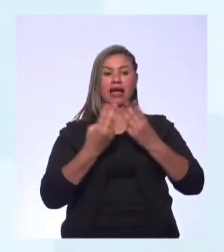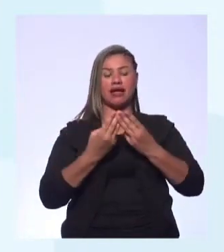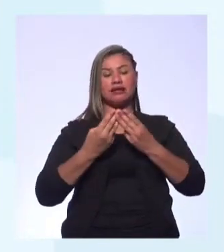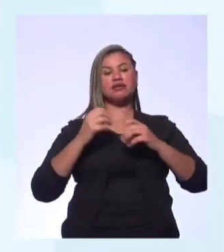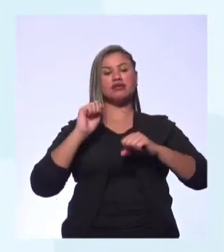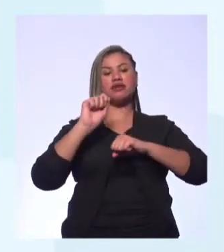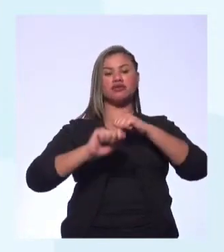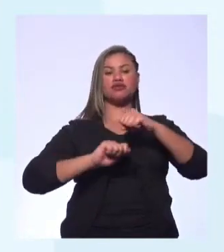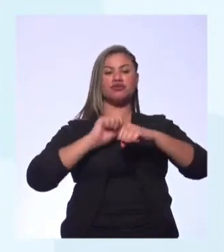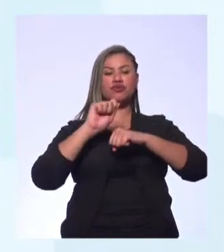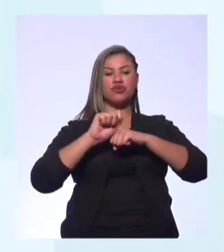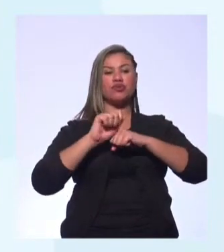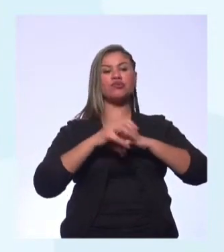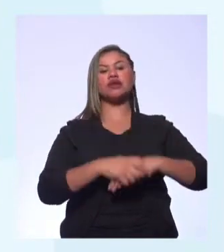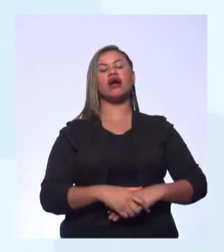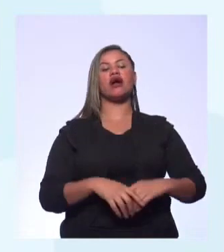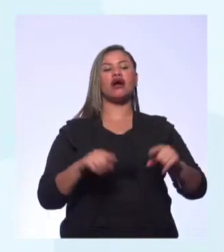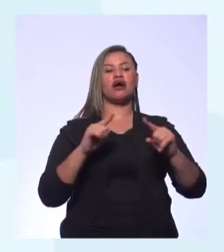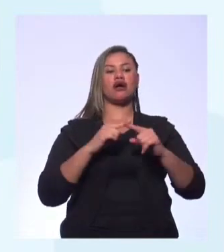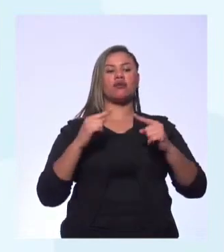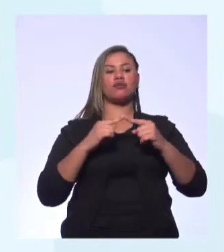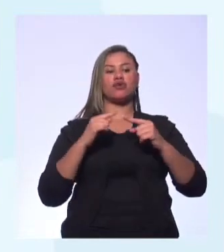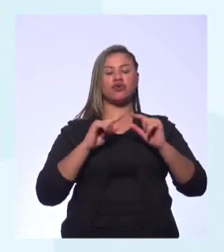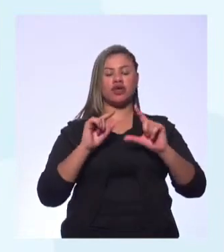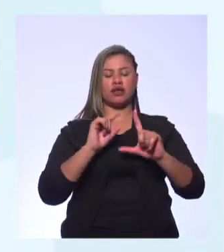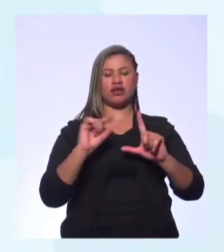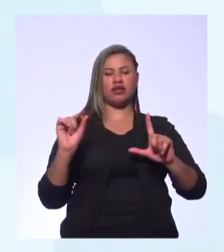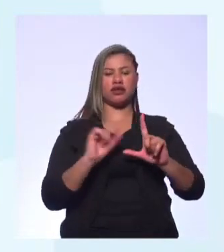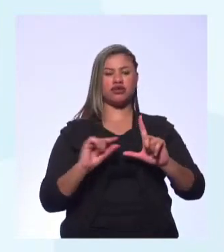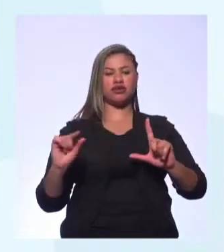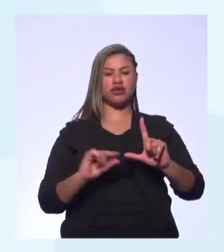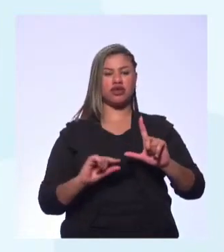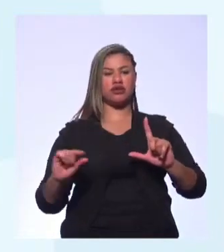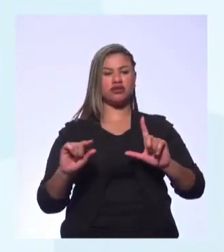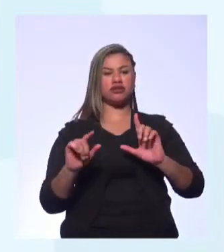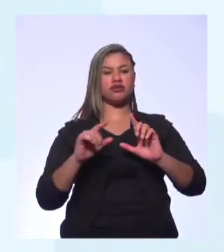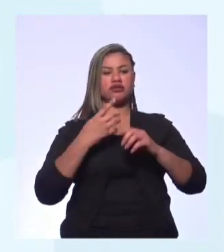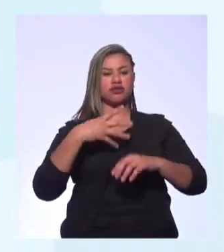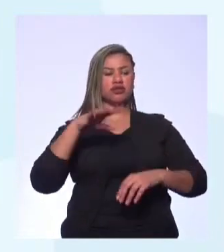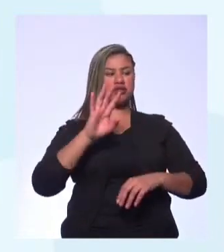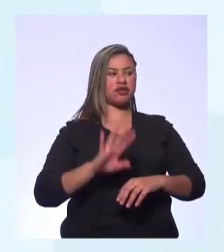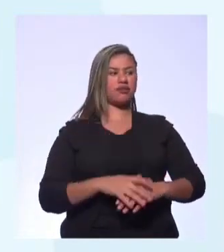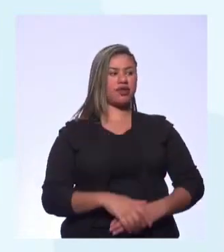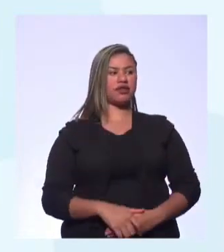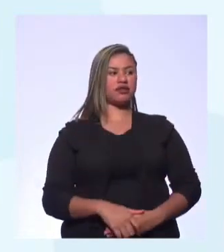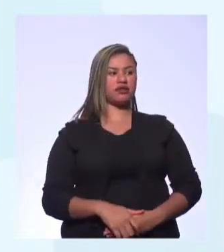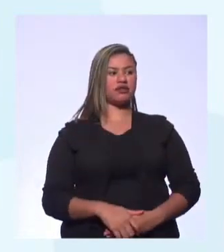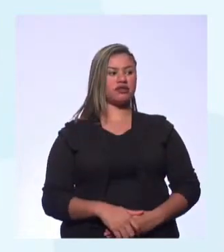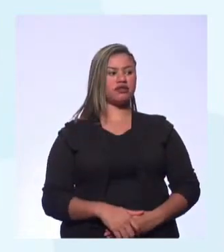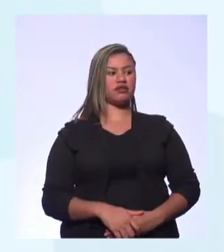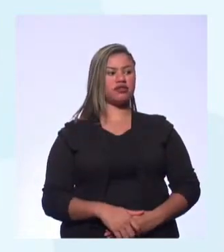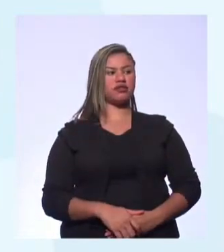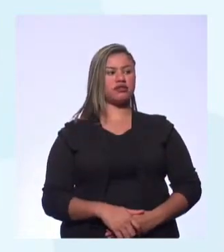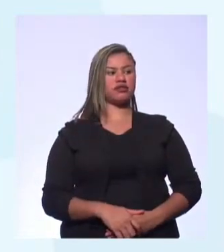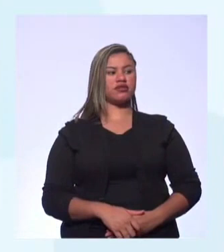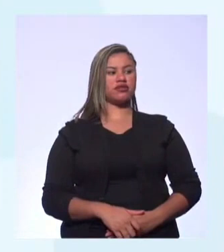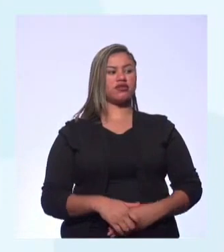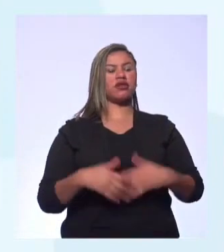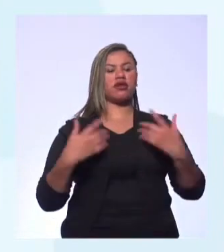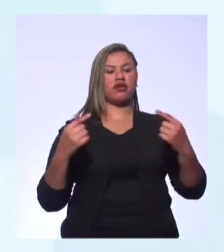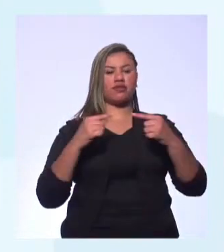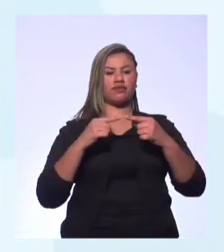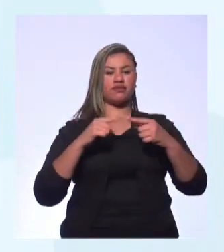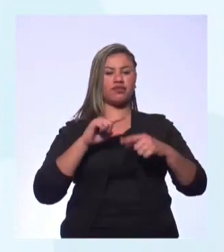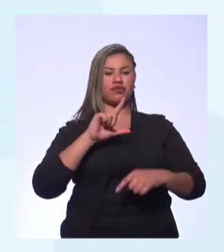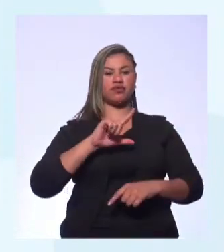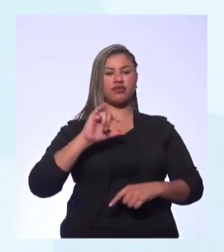baseada em quem? Na legenda da tabela. Então, quando eu pegar uma tabela periódica, tem que localizar o quê? Aonde está a legenda. No meu caso aí, está o Li,